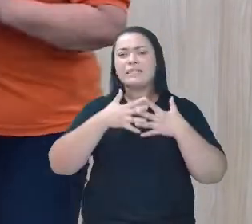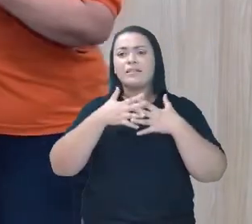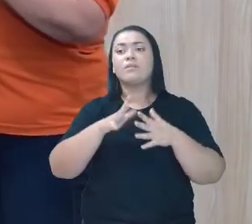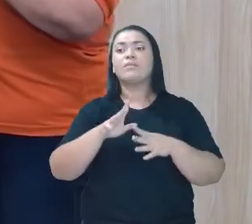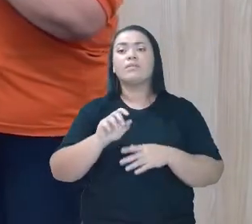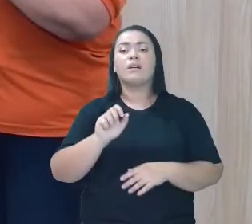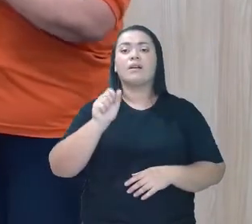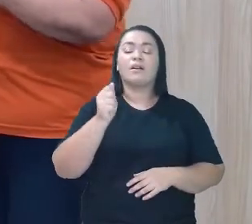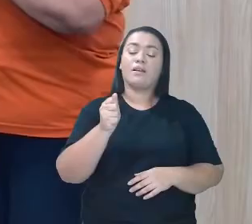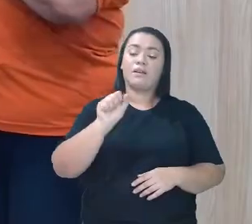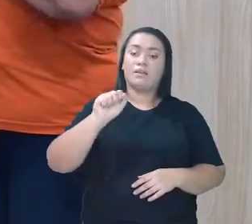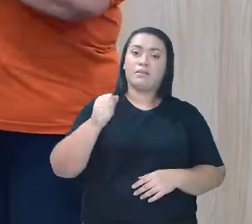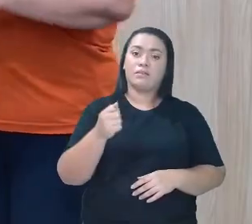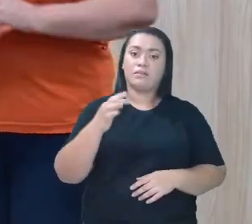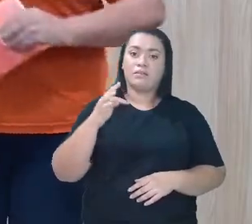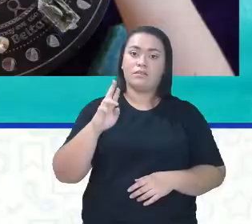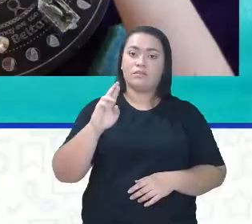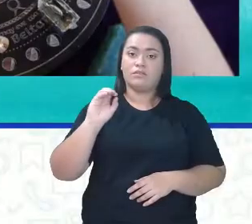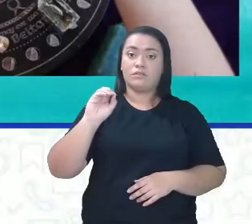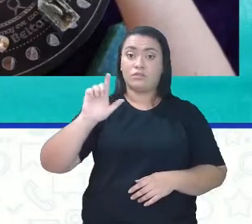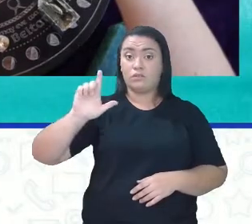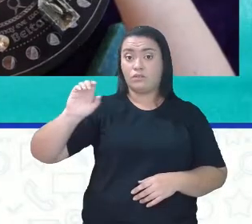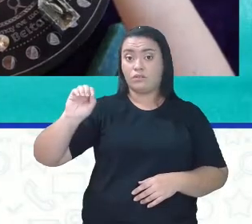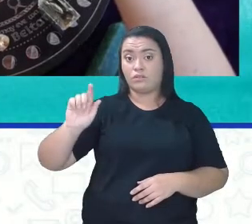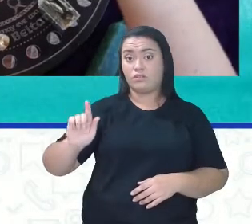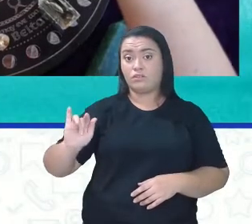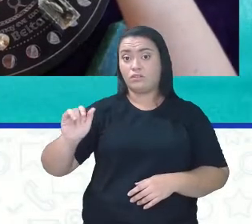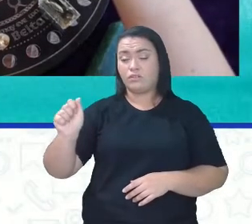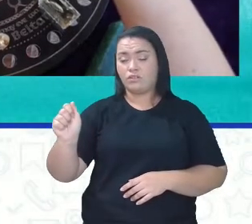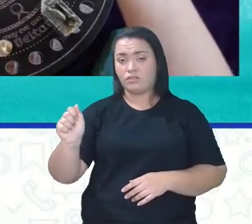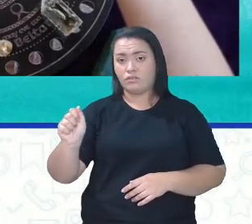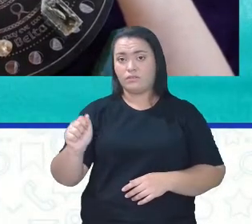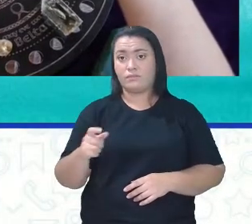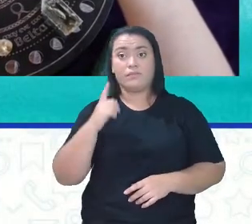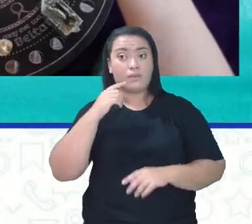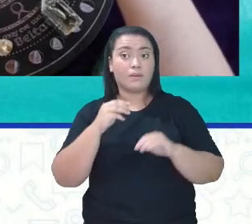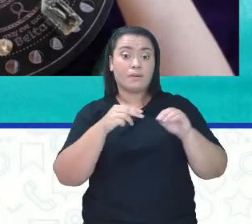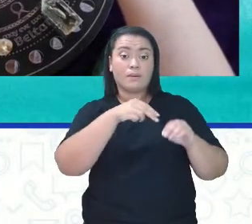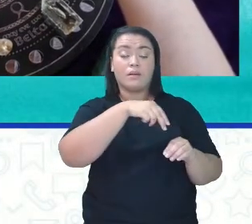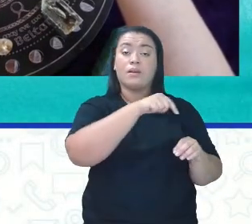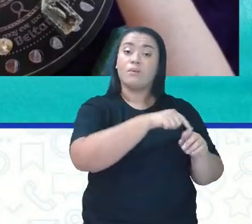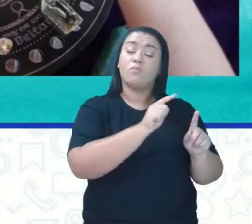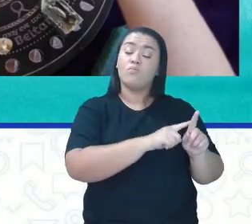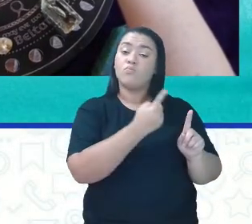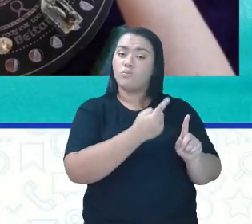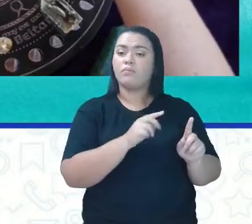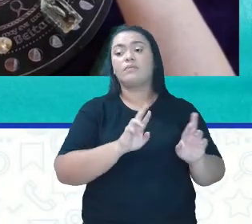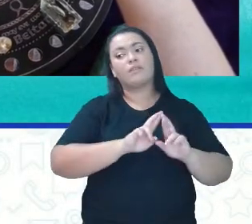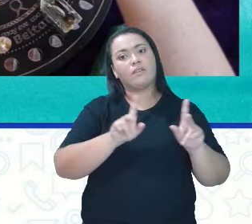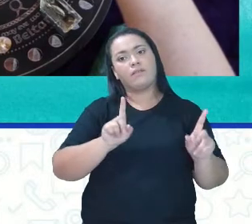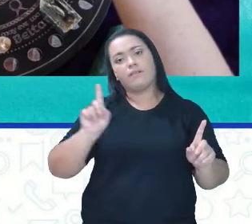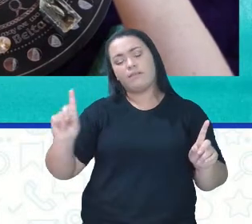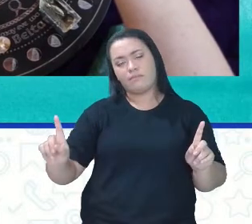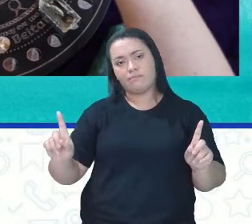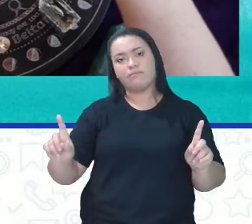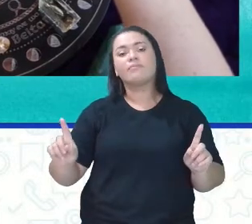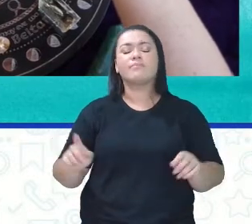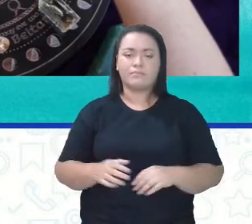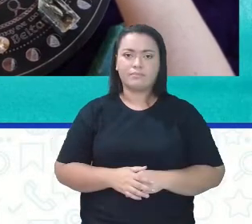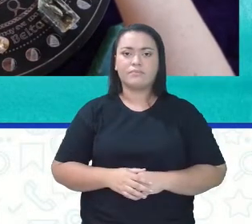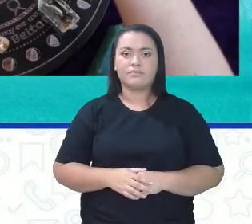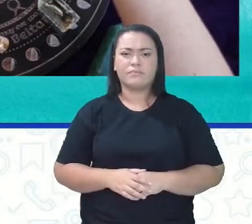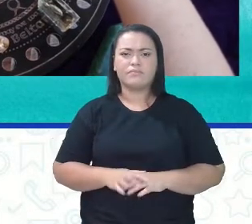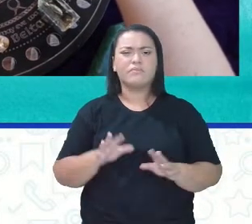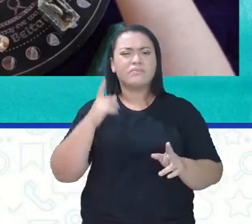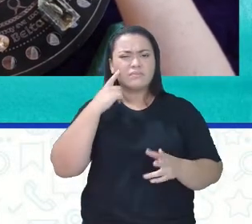confundem. Astronomia com astrologia. A astronomia é uma coisa e a astrologia é